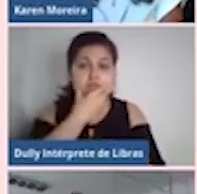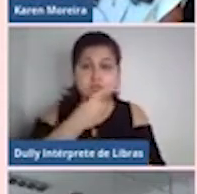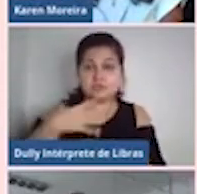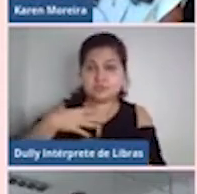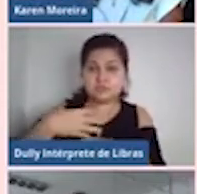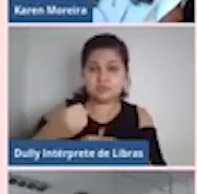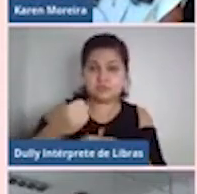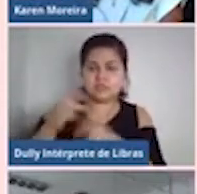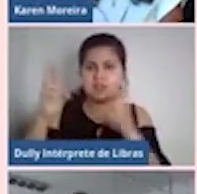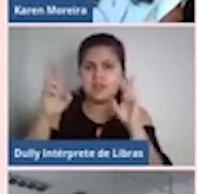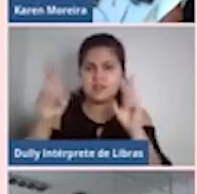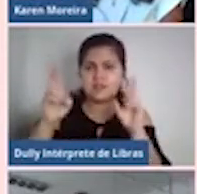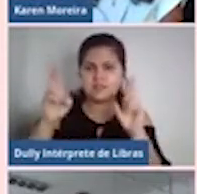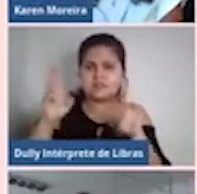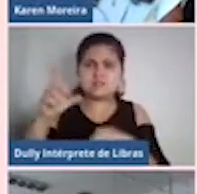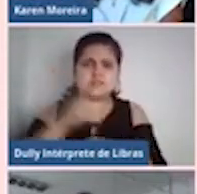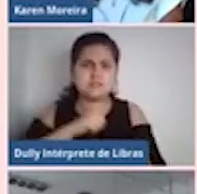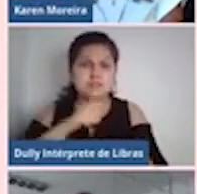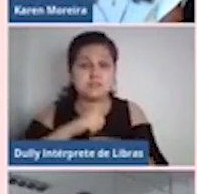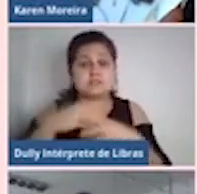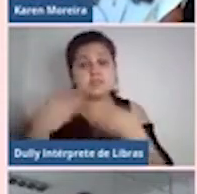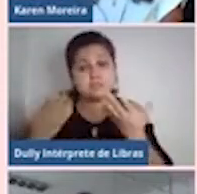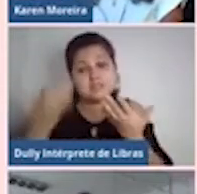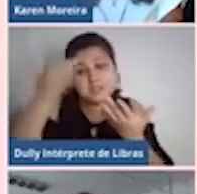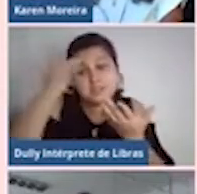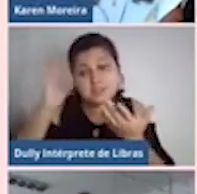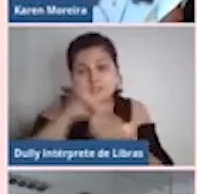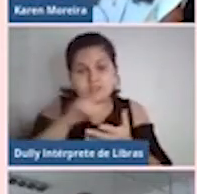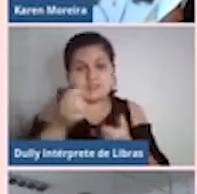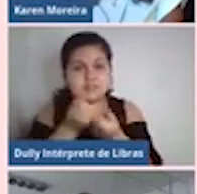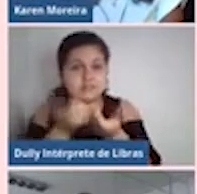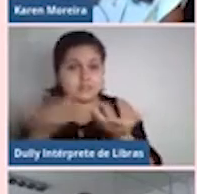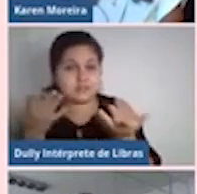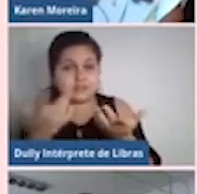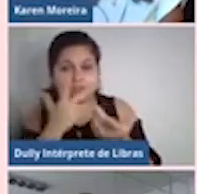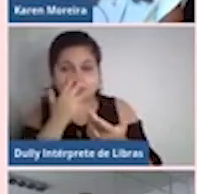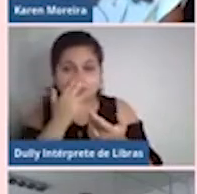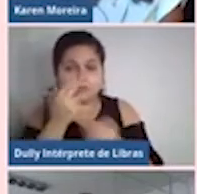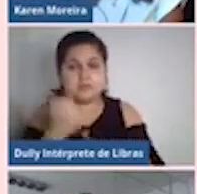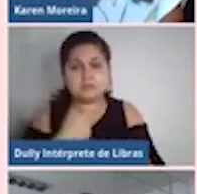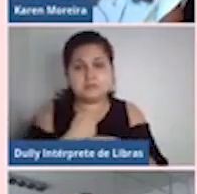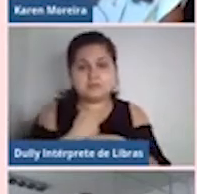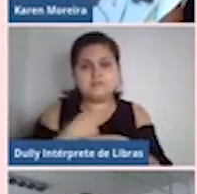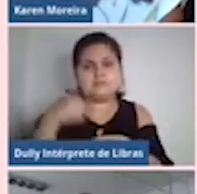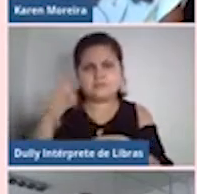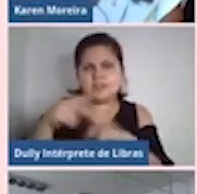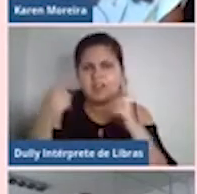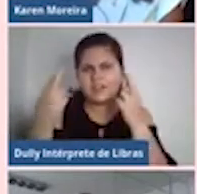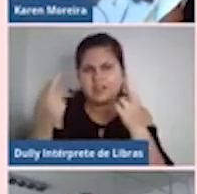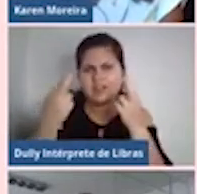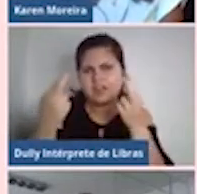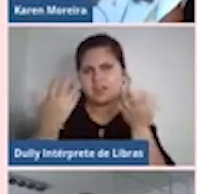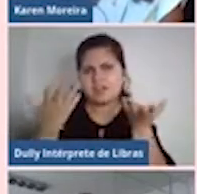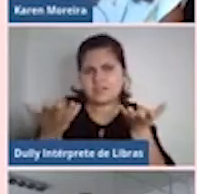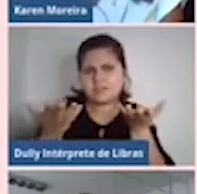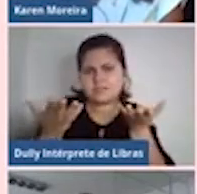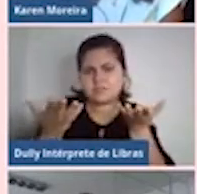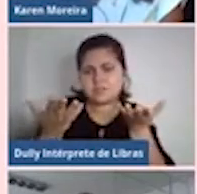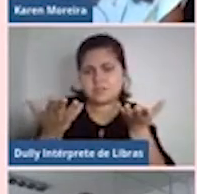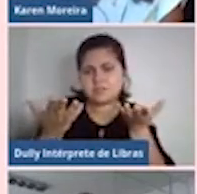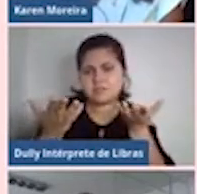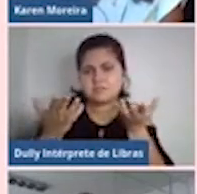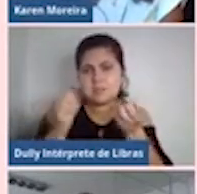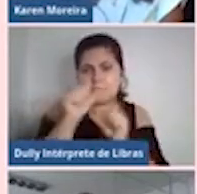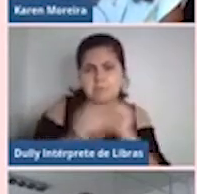essa esperança que eu tenho, não sei se vocês compartilham, e tu, Karen, é a esperança que para mudar